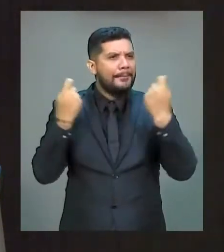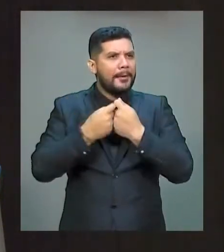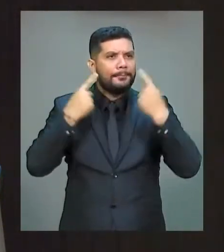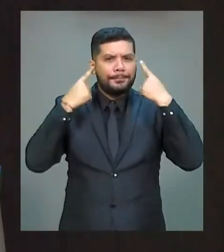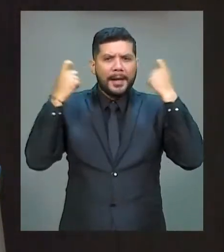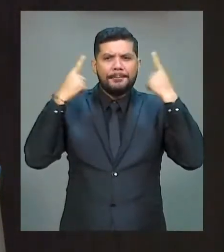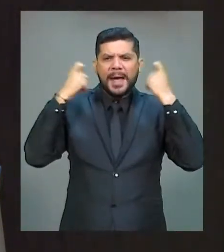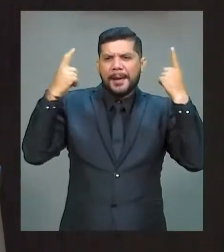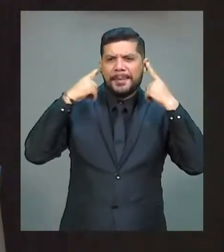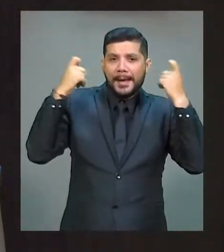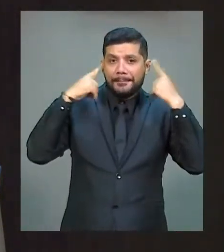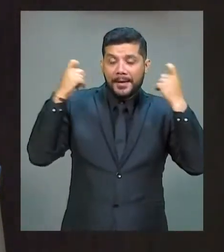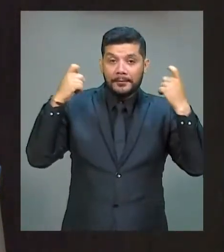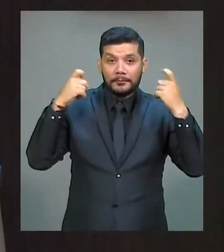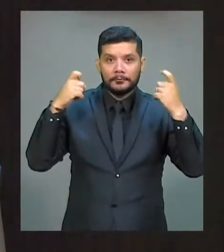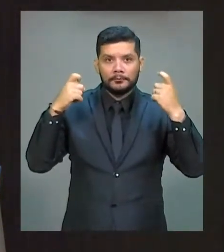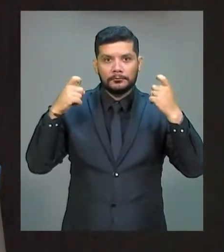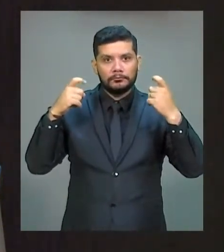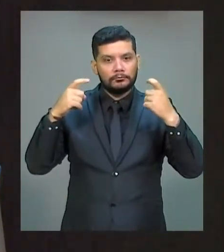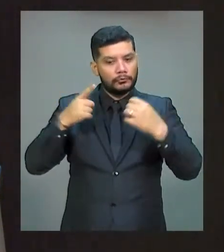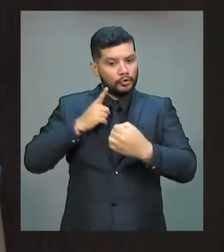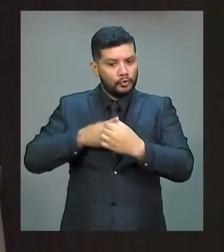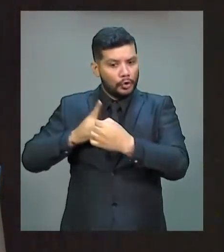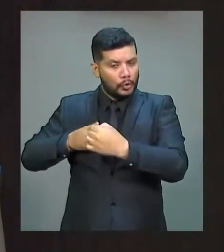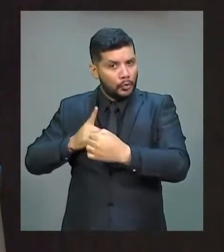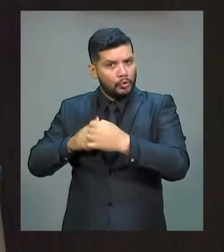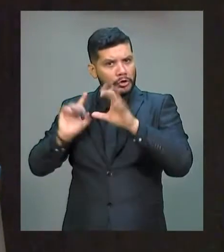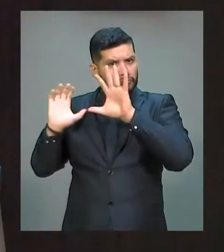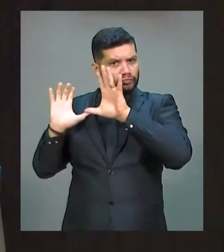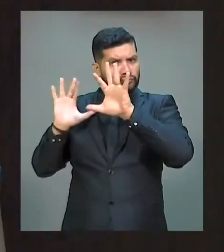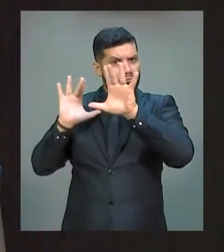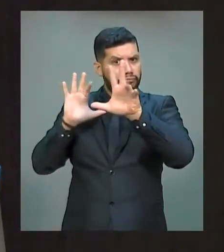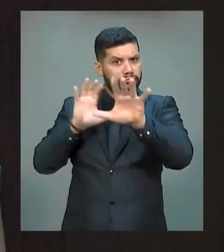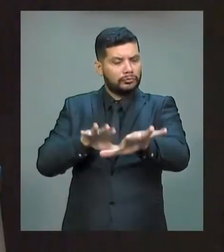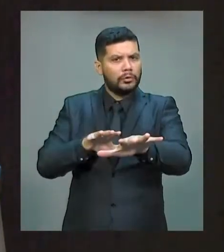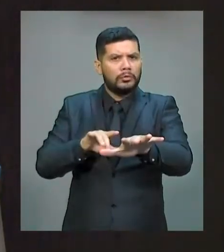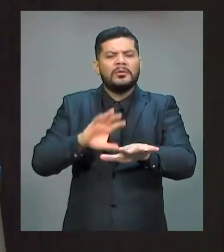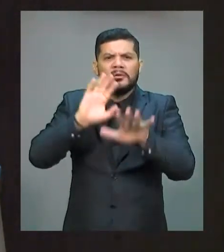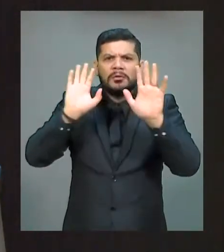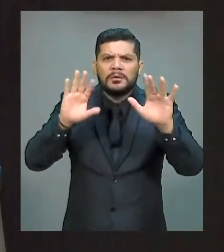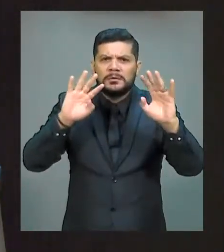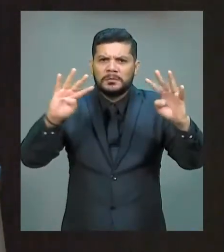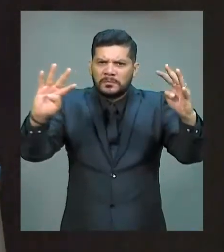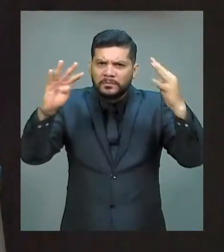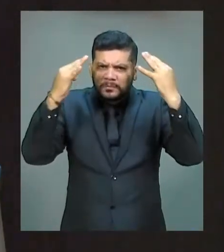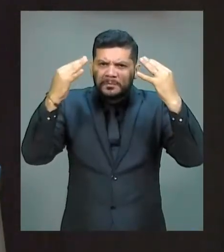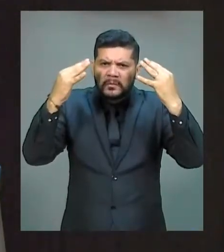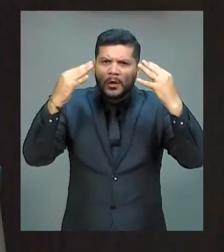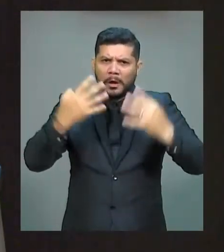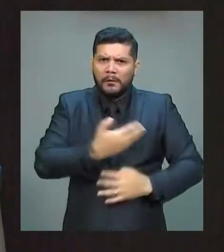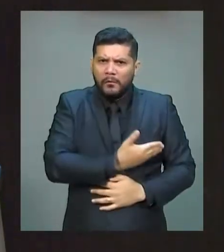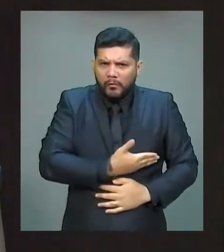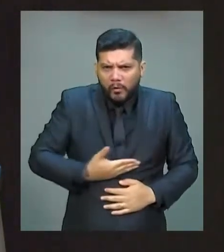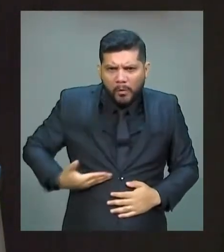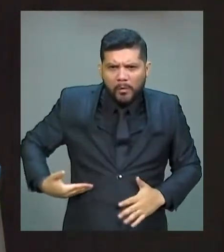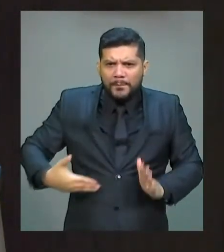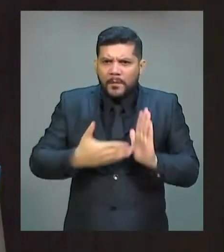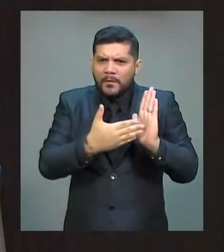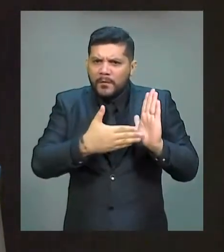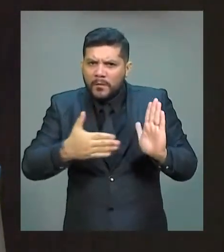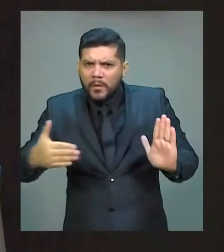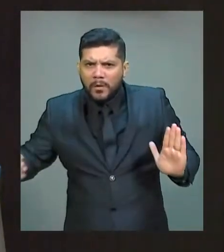vindas, sobretudo, do interior do Estado, para dizer que a fome era um flagelo que atravessava milhões de